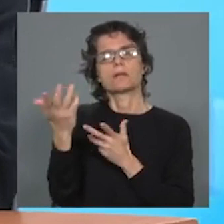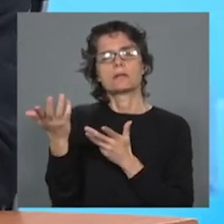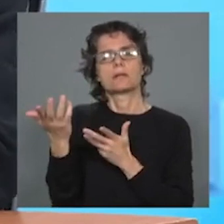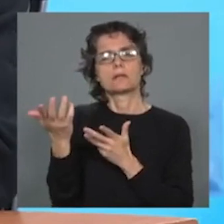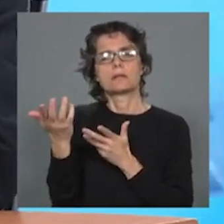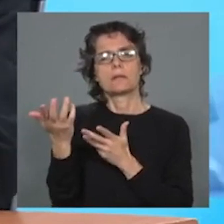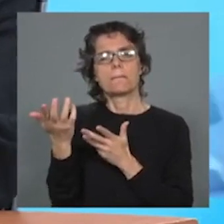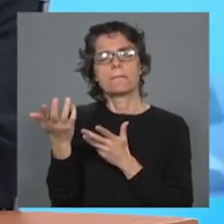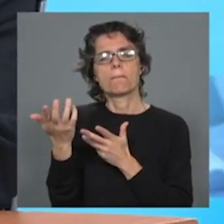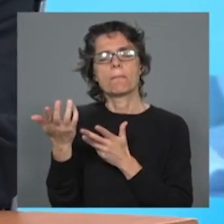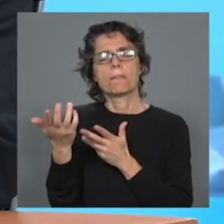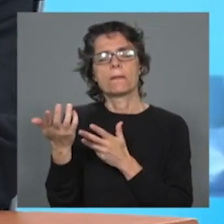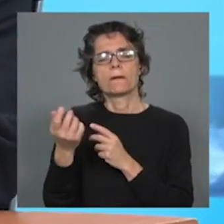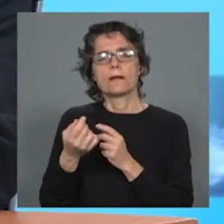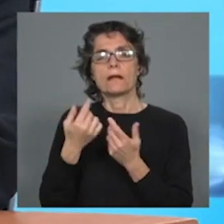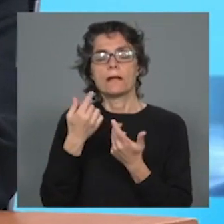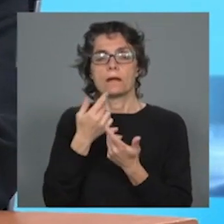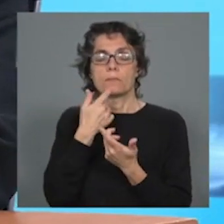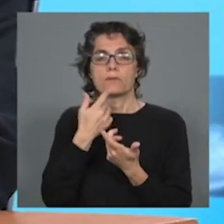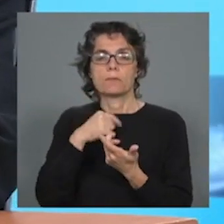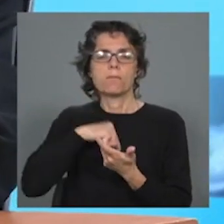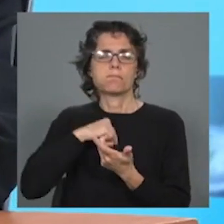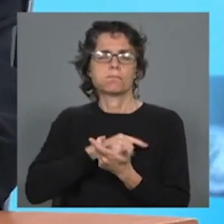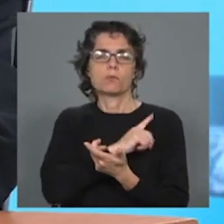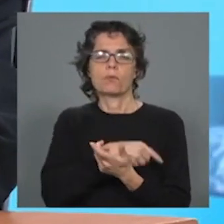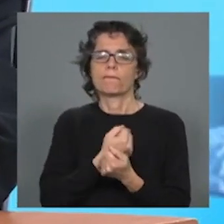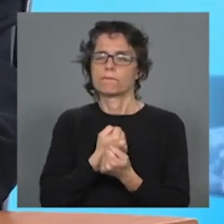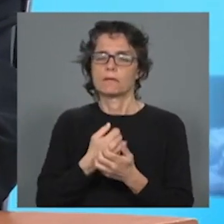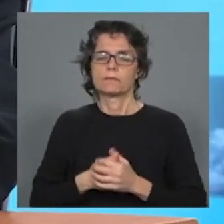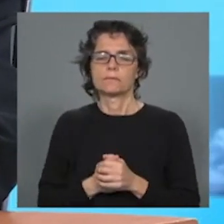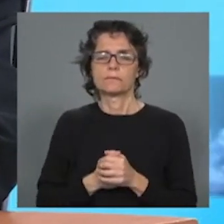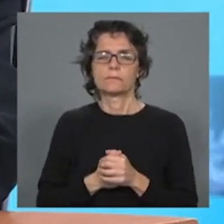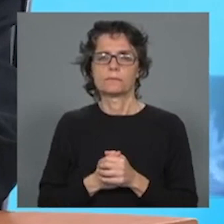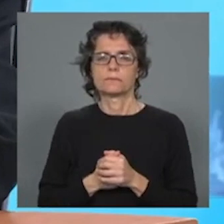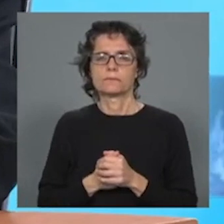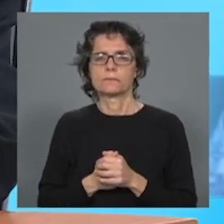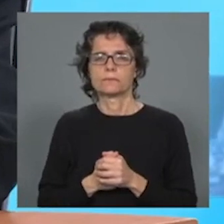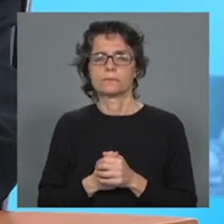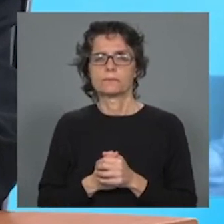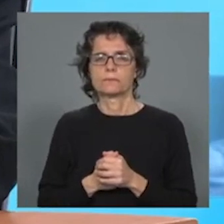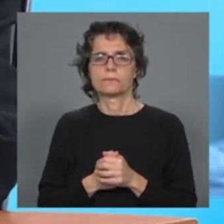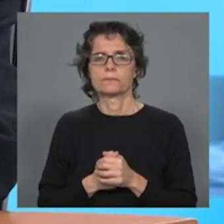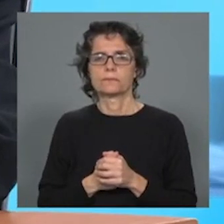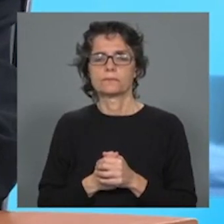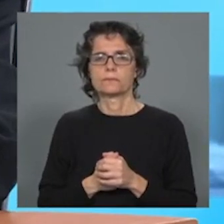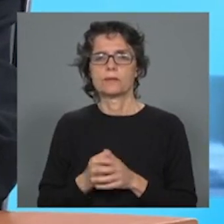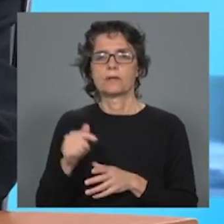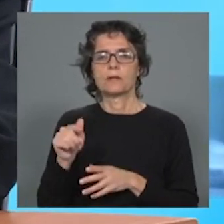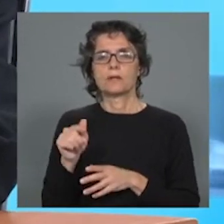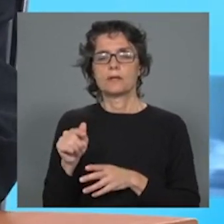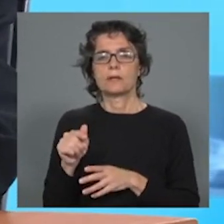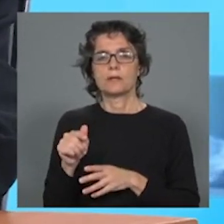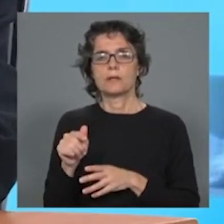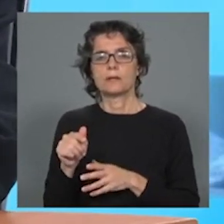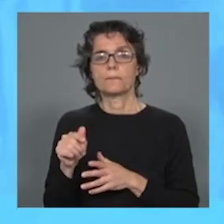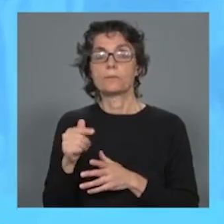a força interior deste homem que é Carlos de Foucault. Que a sua vida foi sempre indo ao encontro de todos, estando